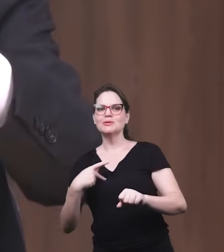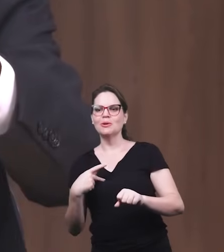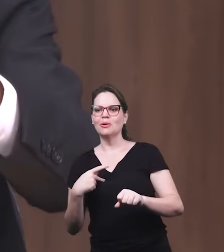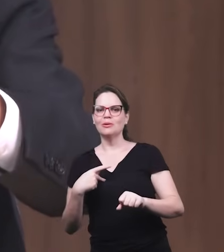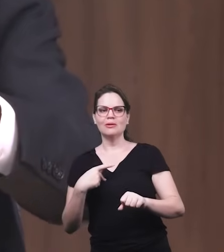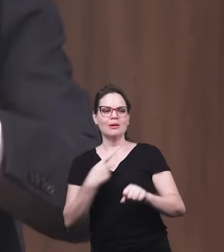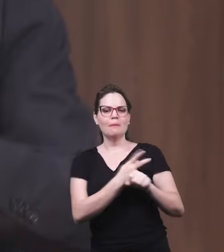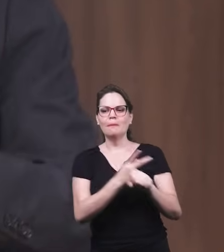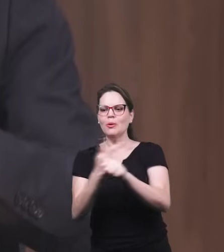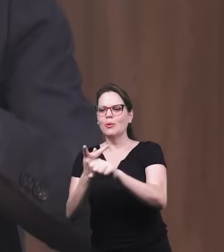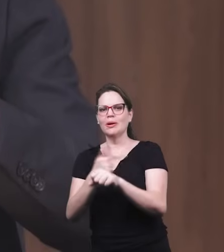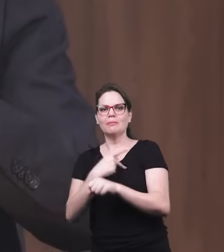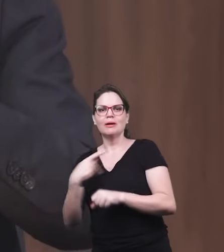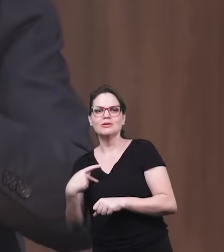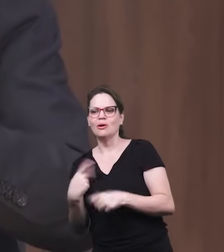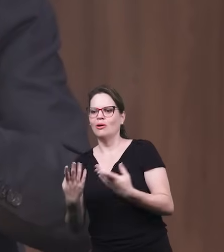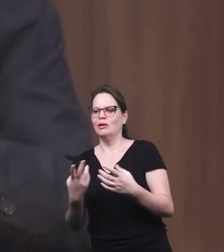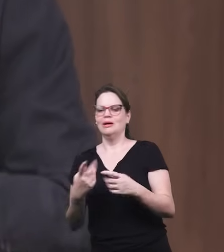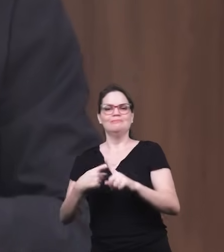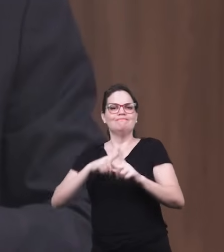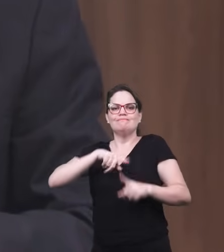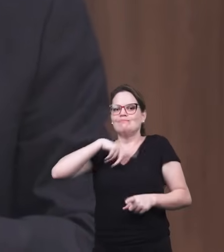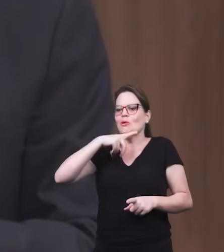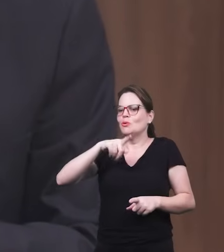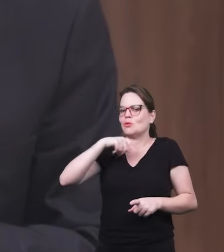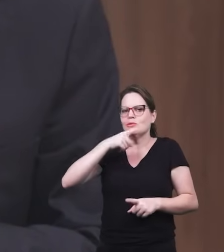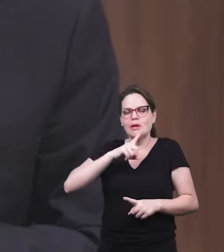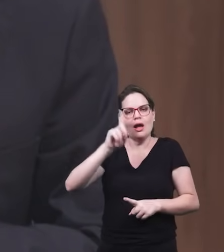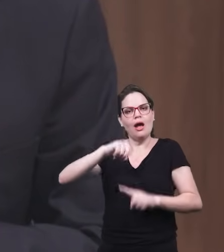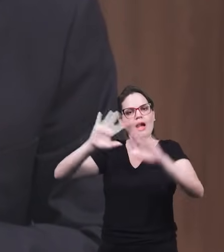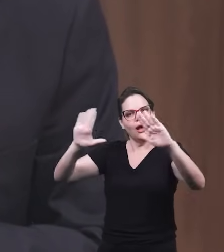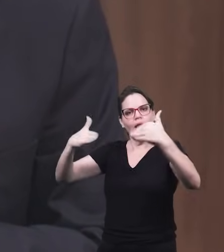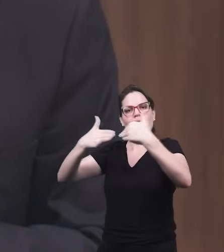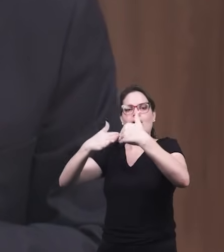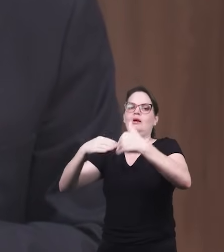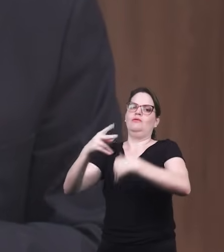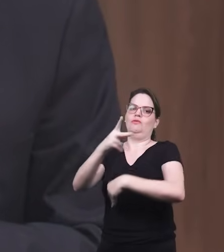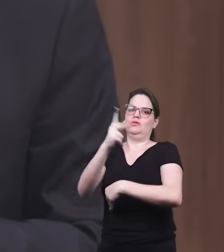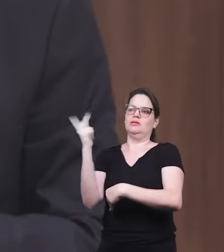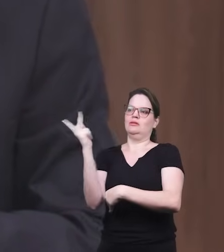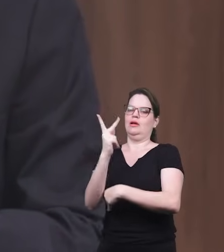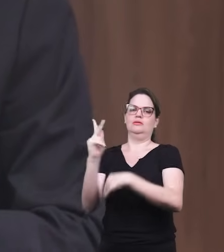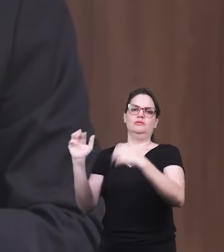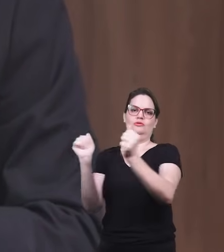Ó, você vai descer, você pega o cajado, você passa no rosto do menino,